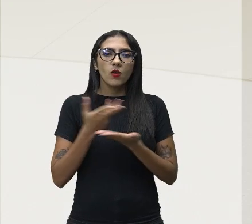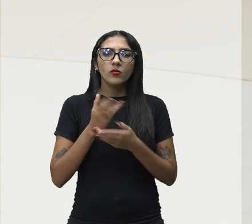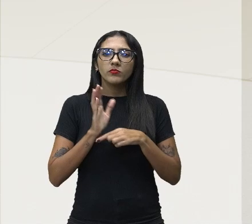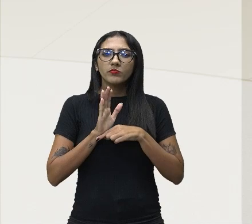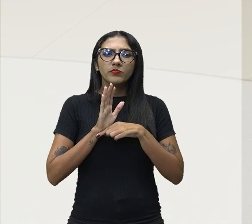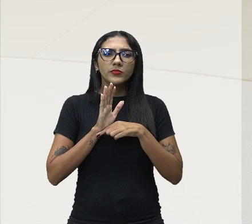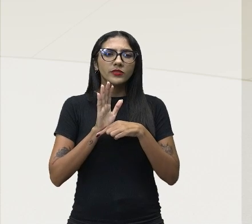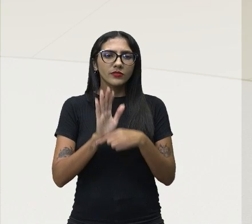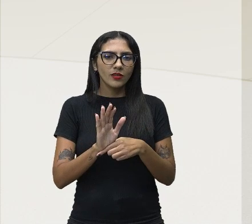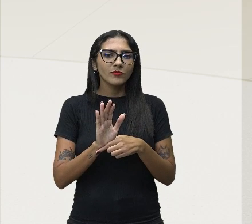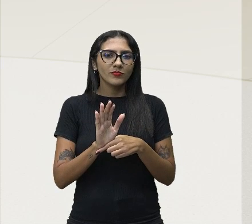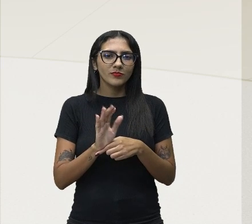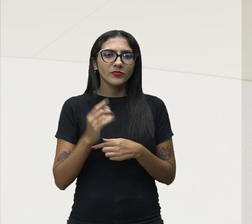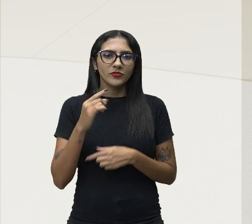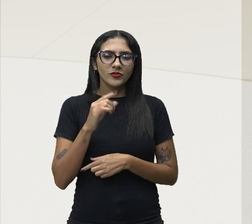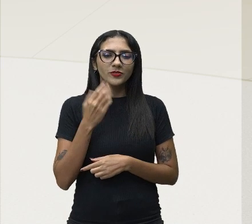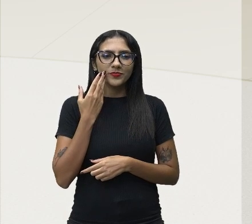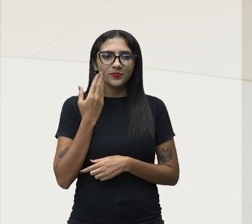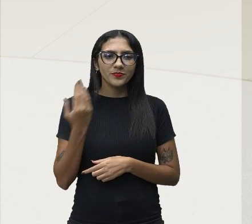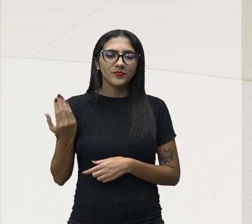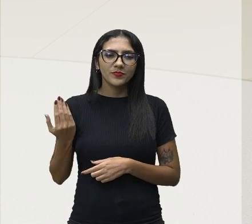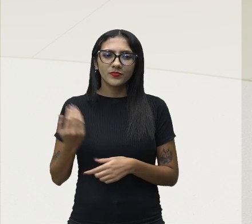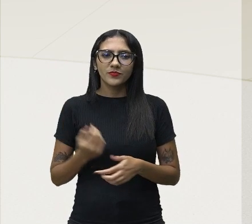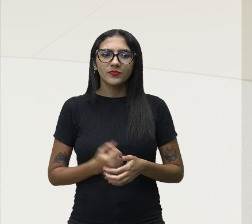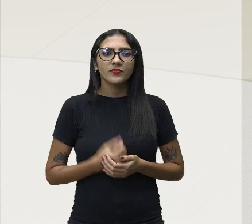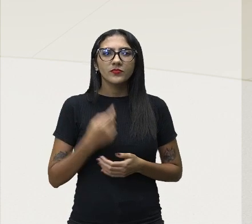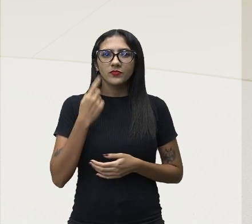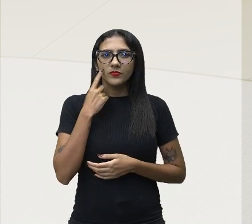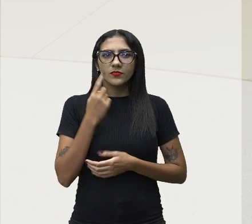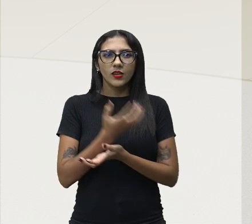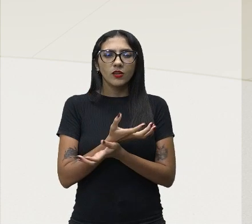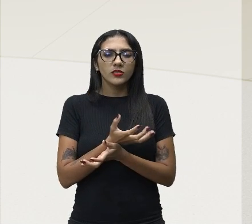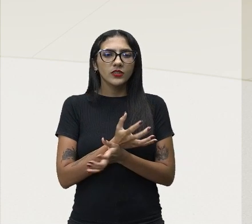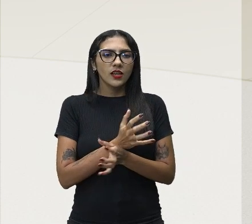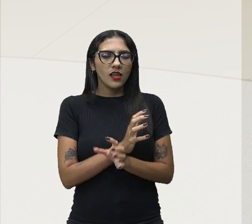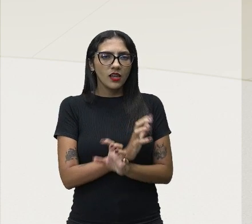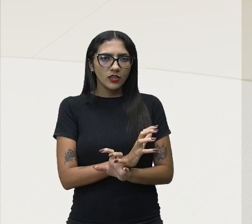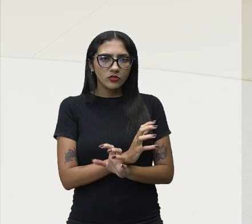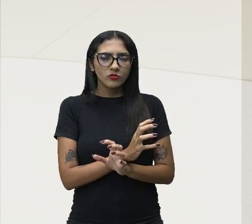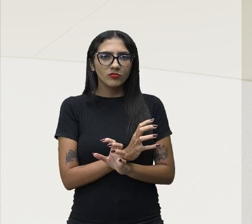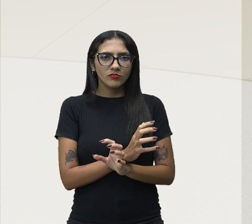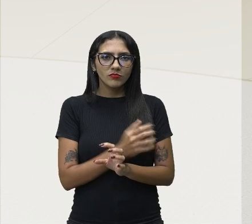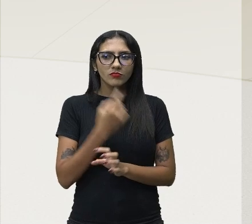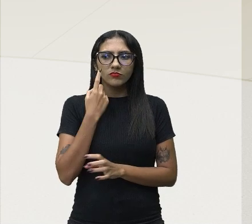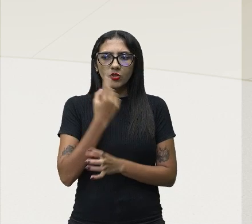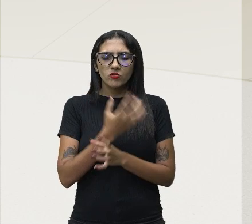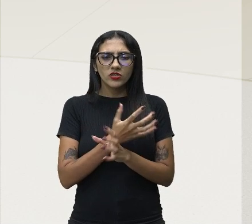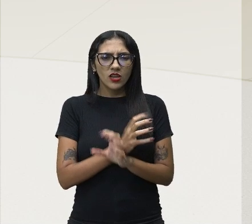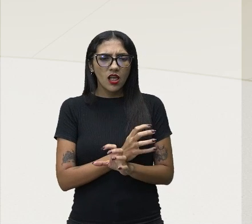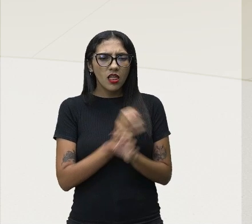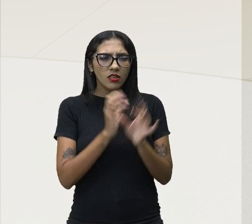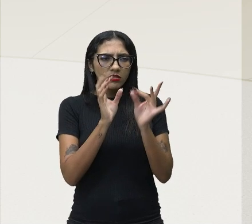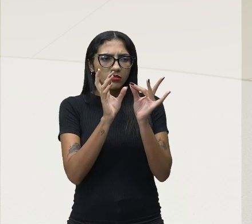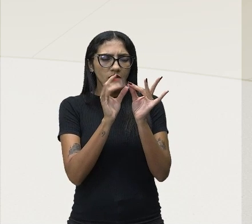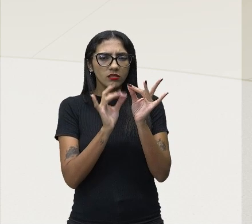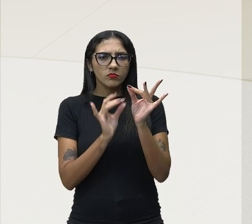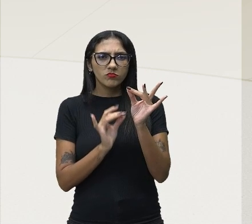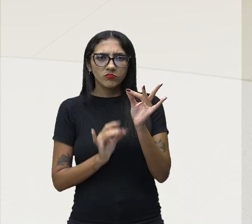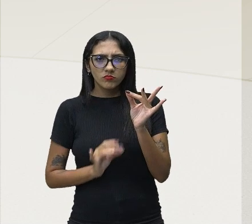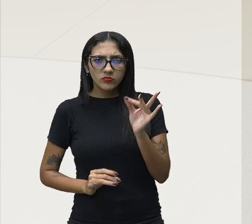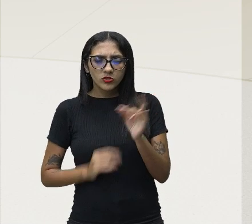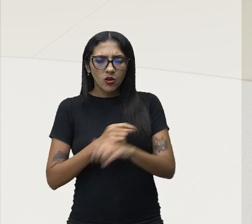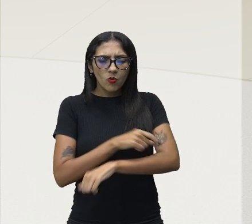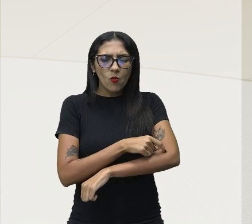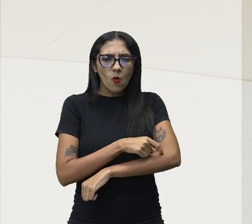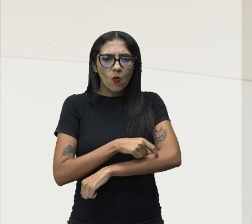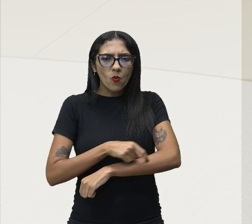essa representação, né? A gente inicia observando ali o sistema esquelético, né? Toda a sua estrutura óssea, seu tecido ósseo,